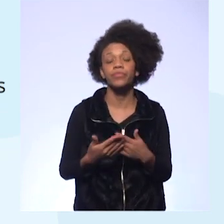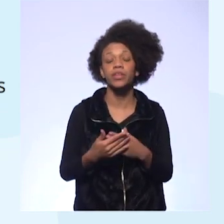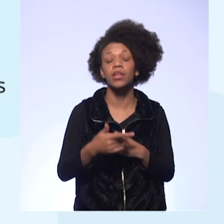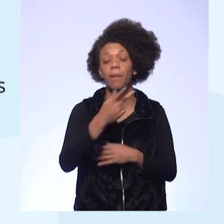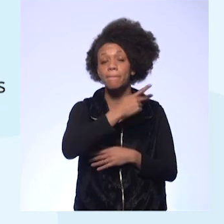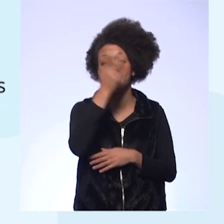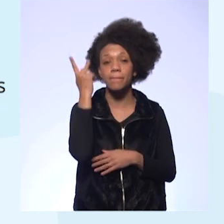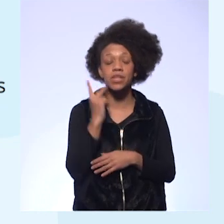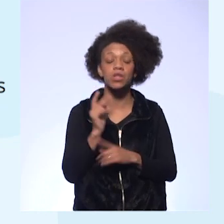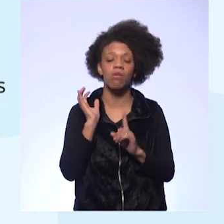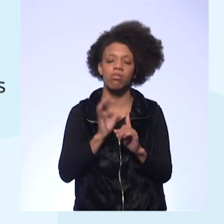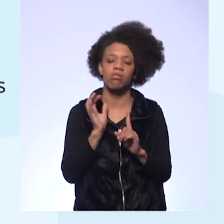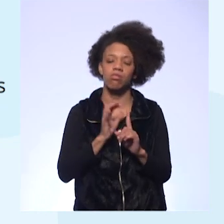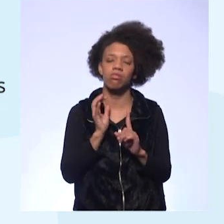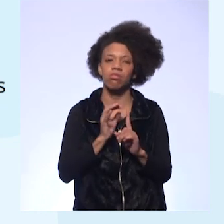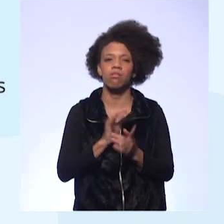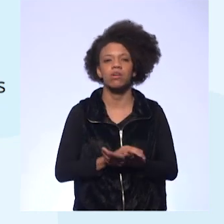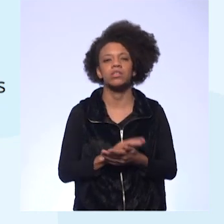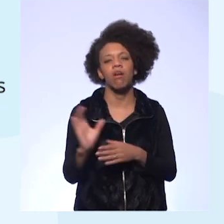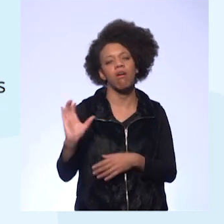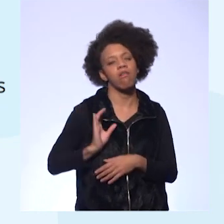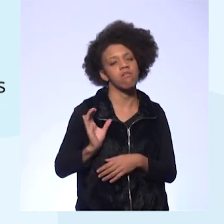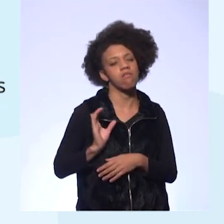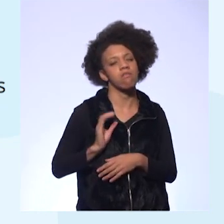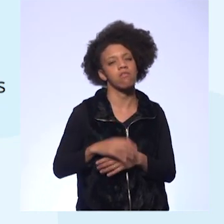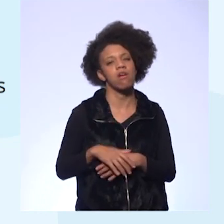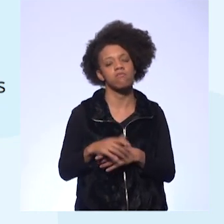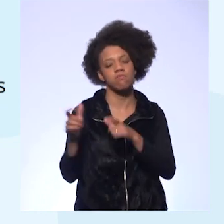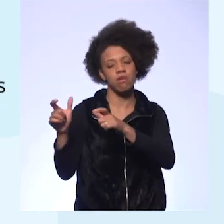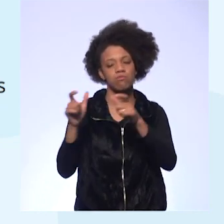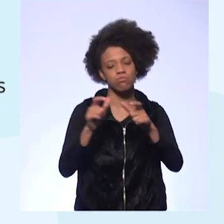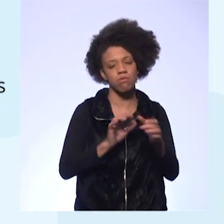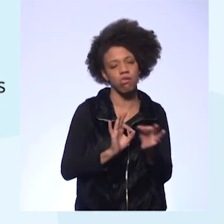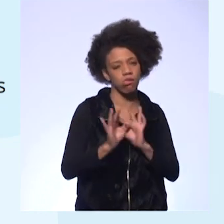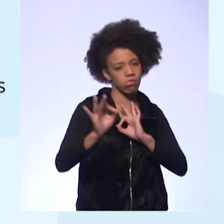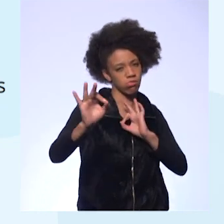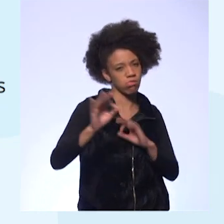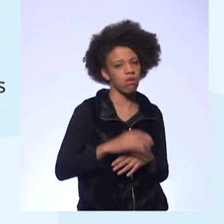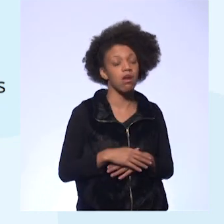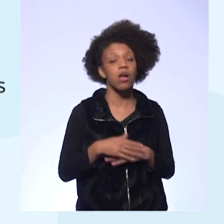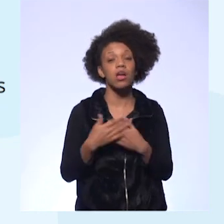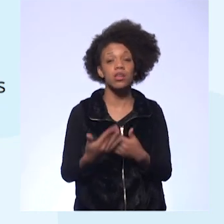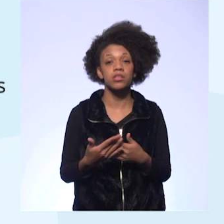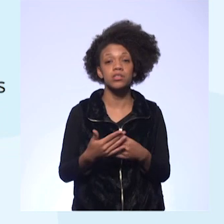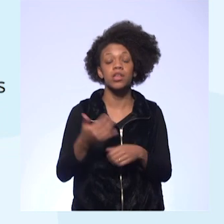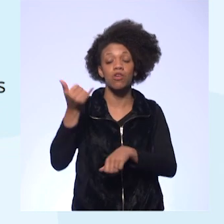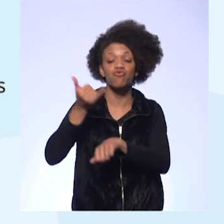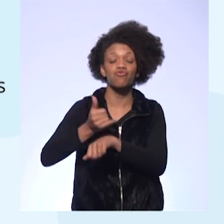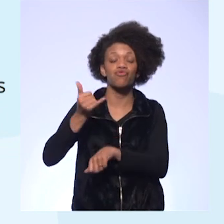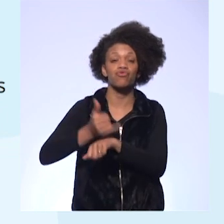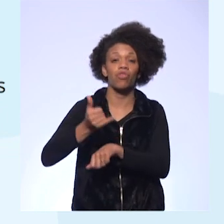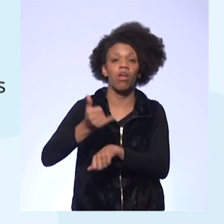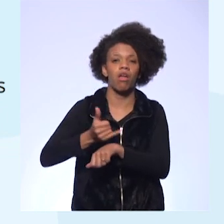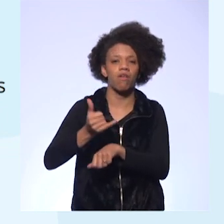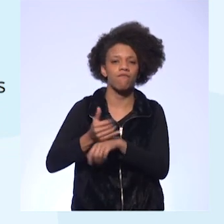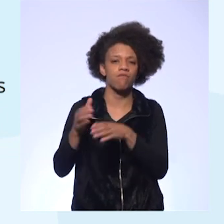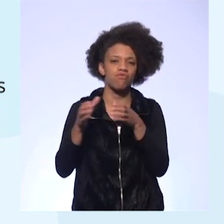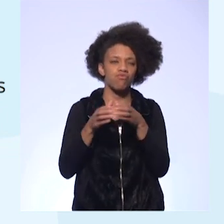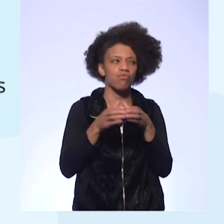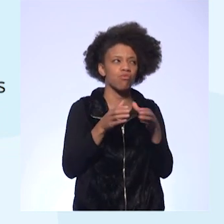pessoas influentes, ricas, das regiões mais afastadas do Império, que formavam espécies de